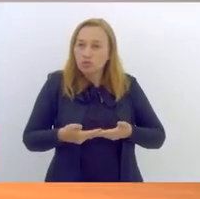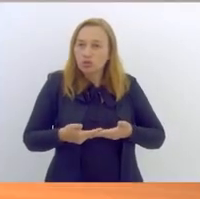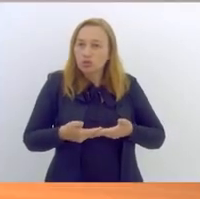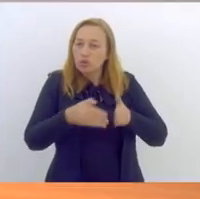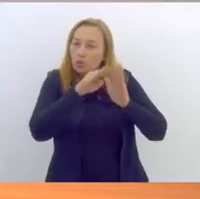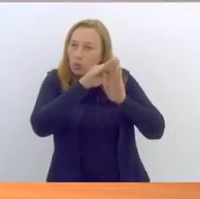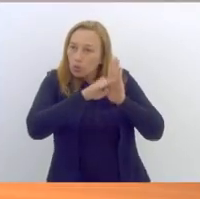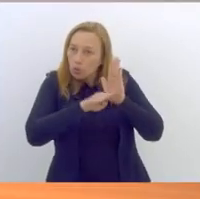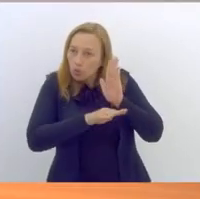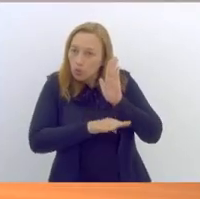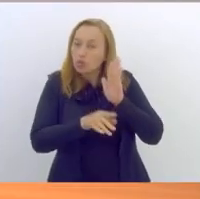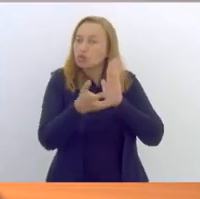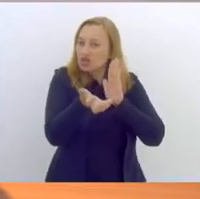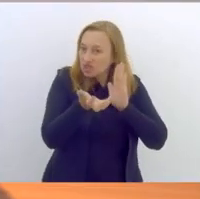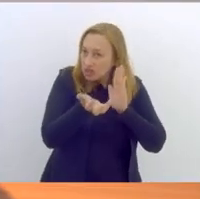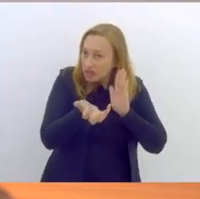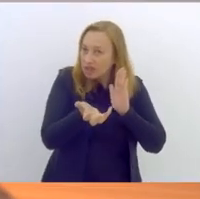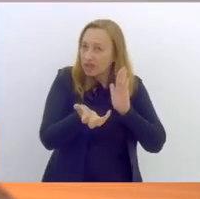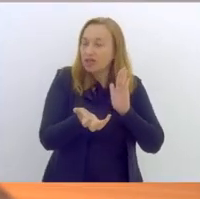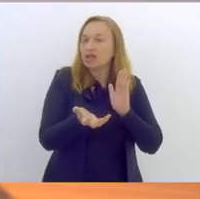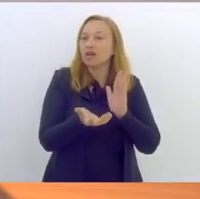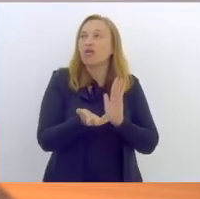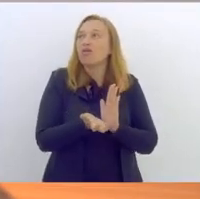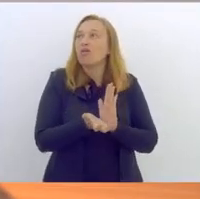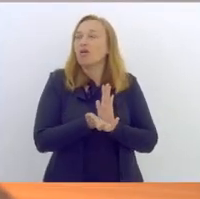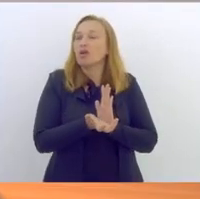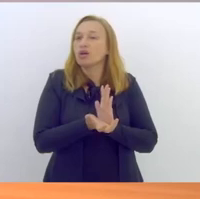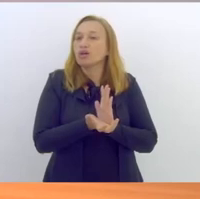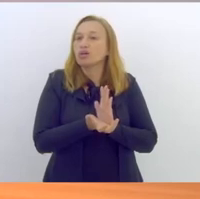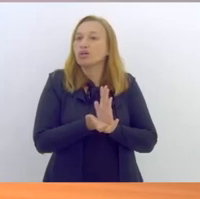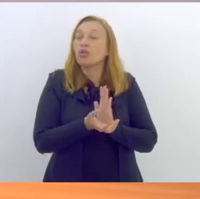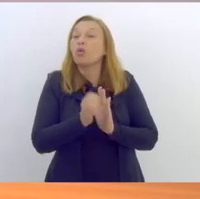cronograma gente que vocês estão querendo cronograma de